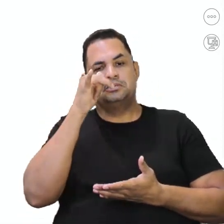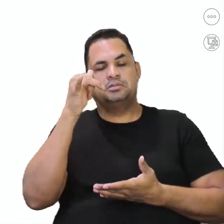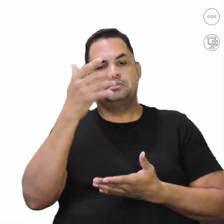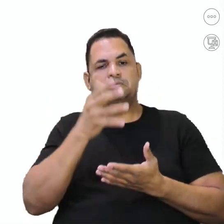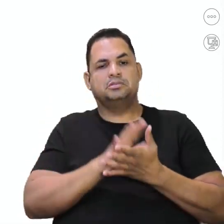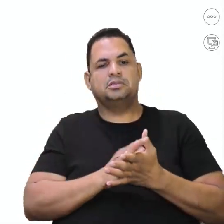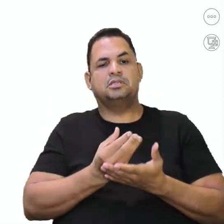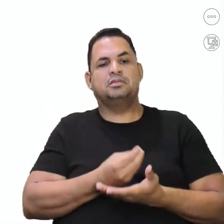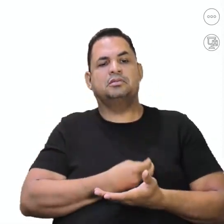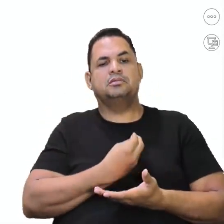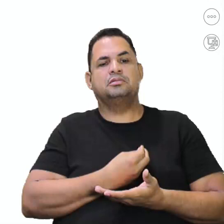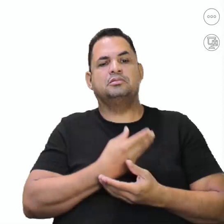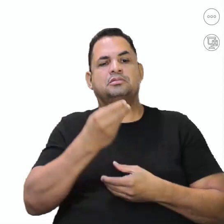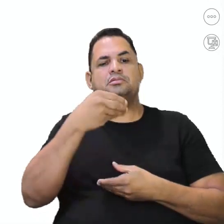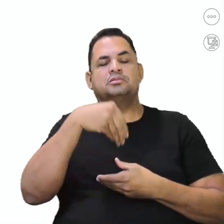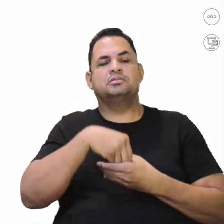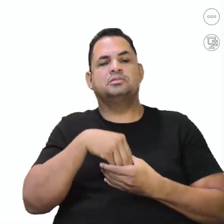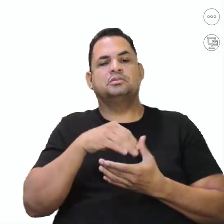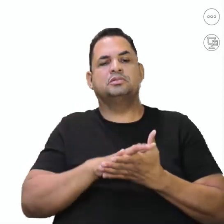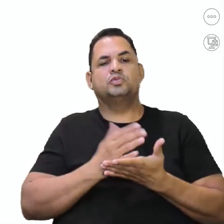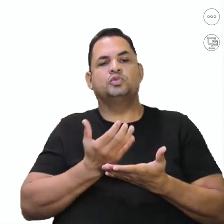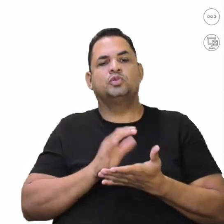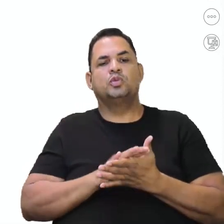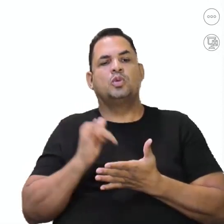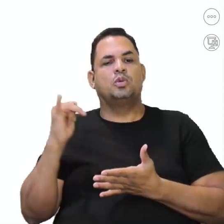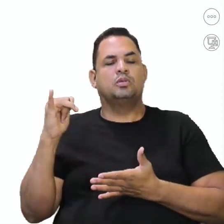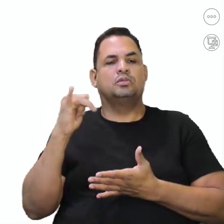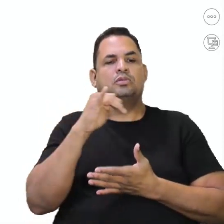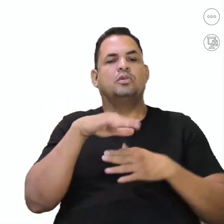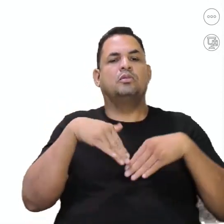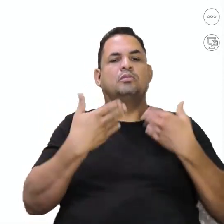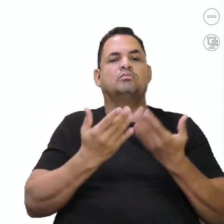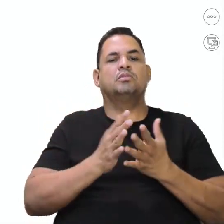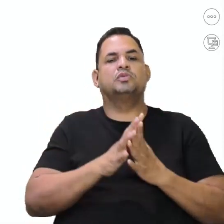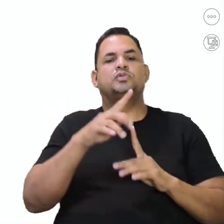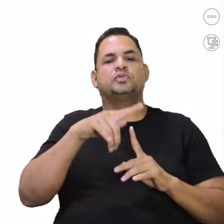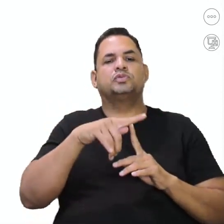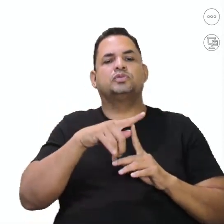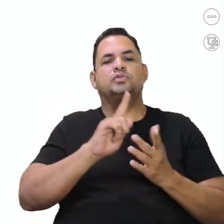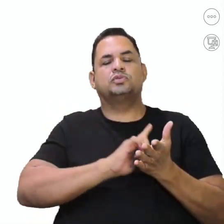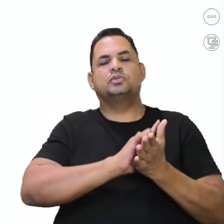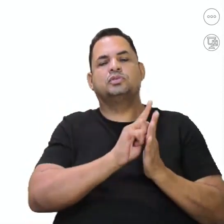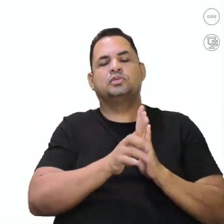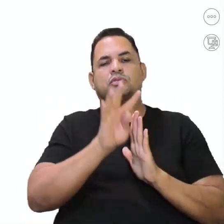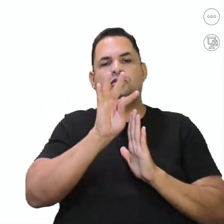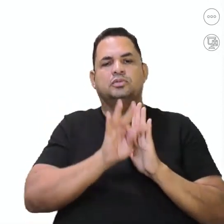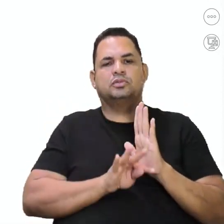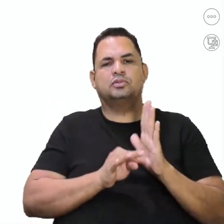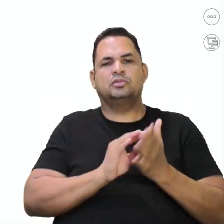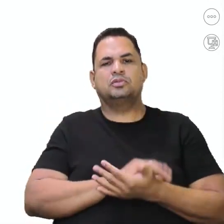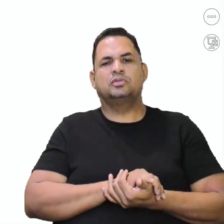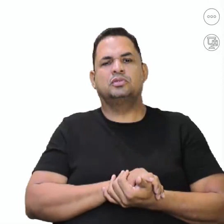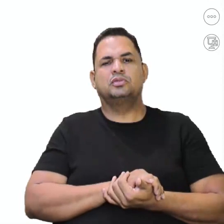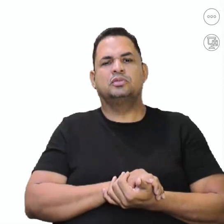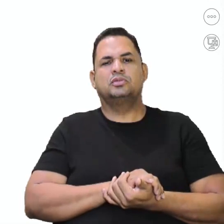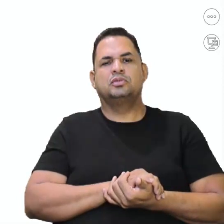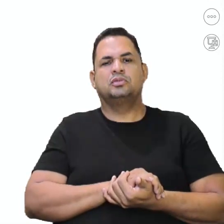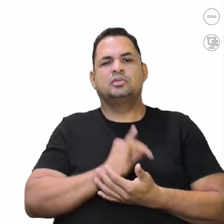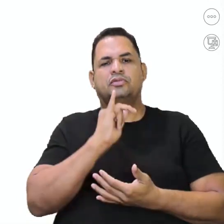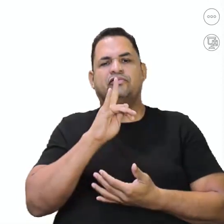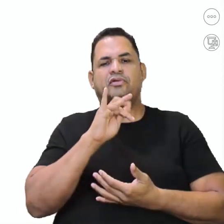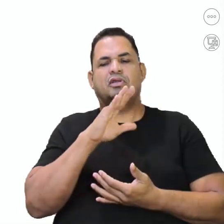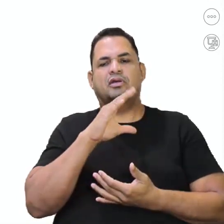vive num avião. Que tipo de texto é esse? Que tipo de gênero textual é esse? Infographic, nem